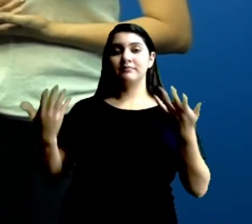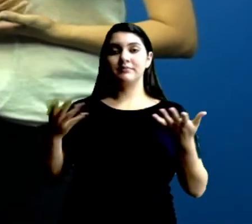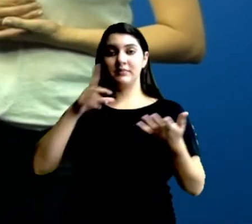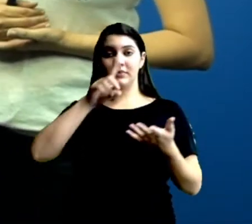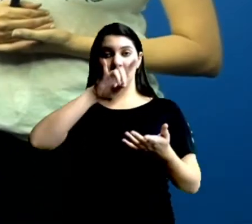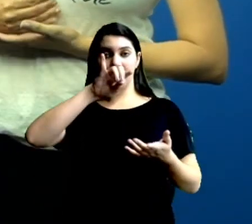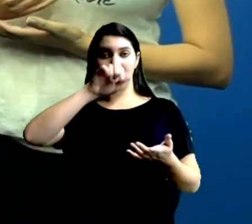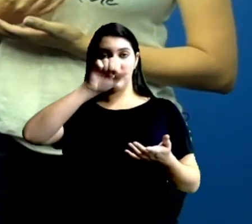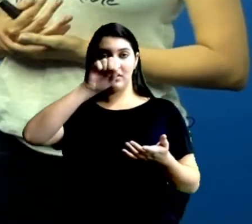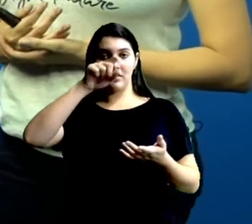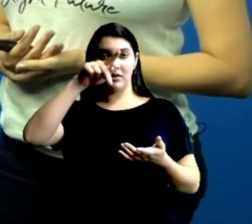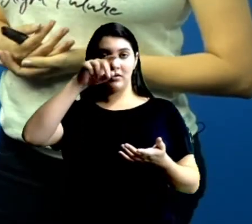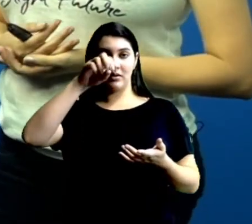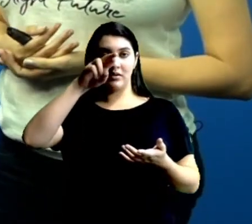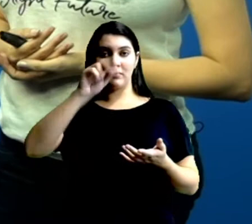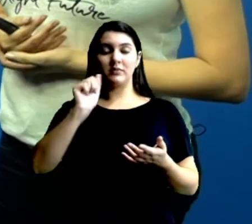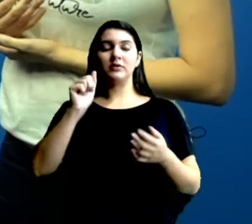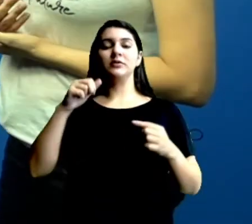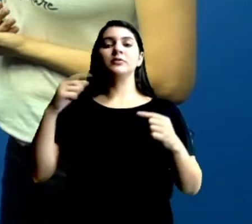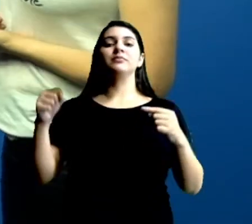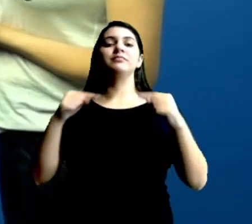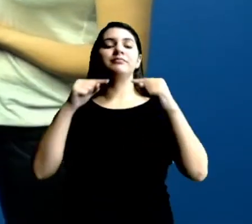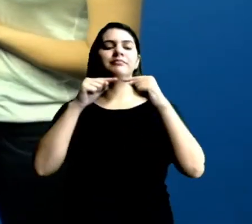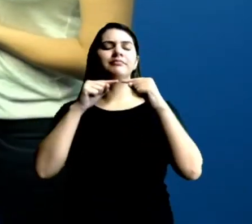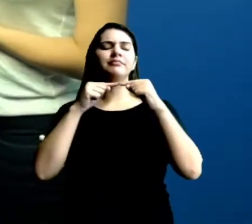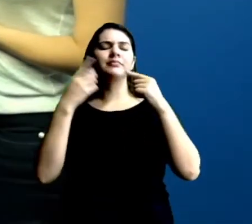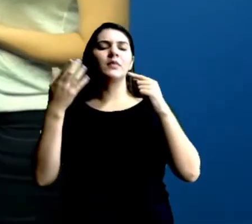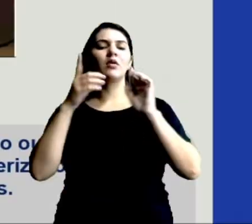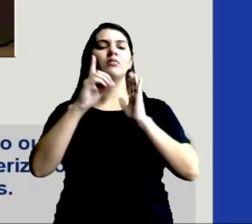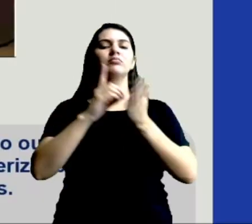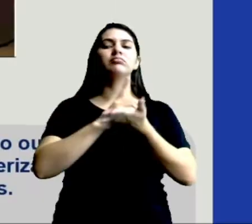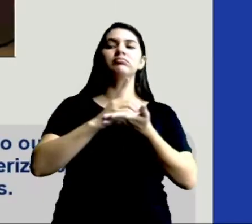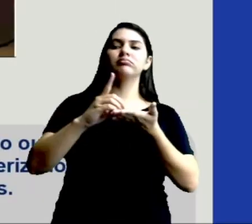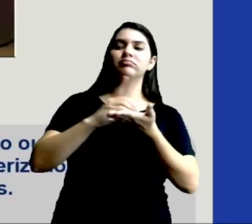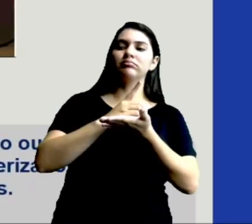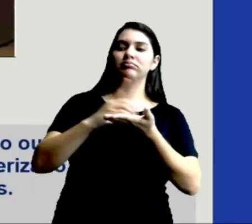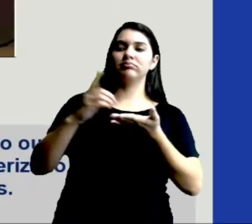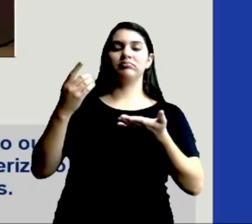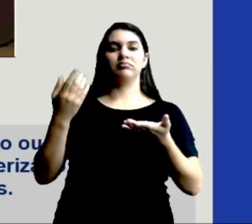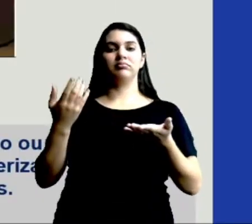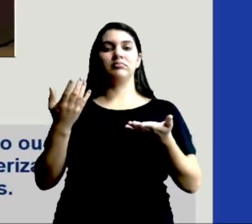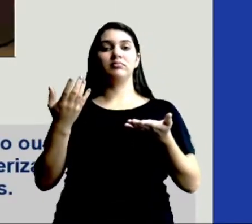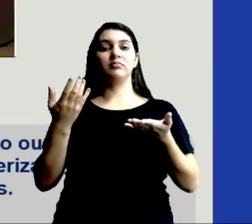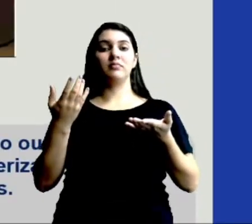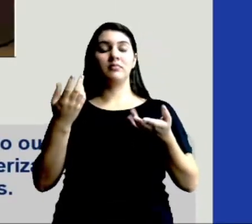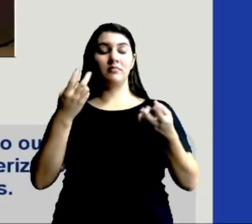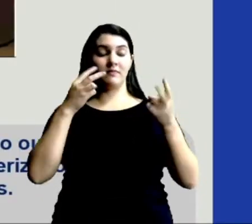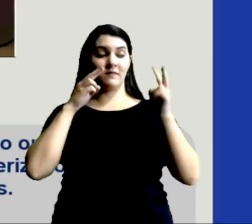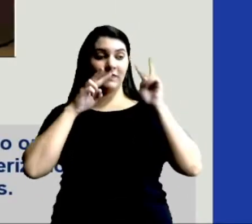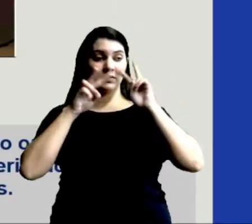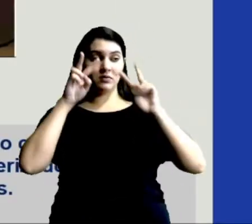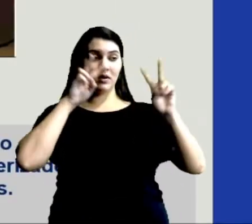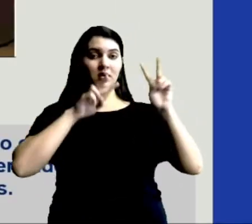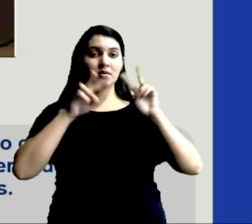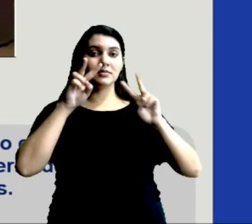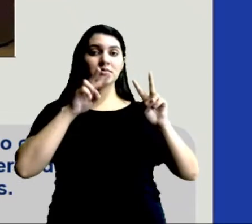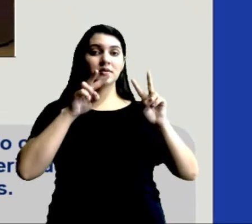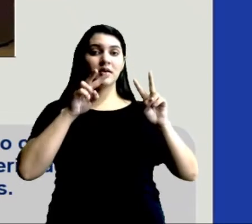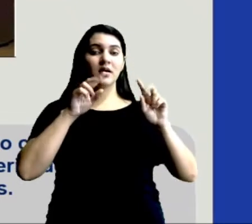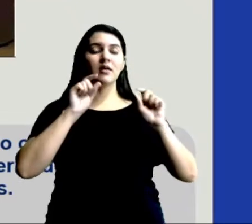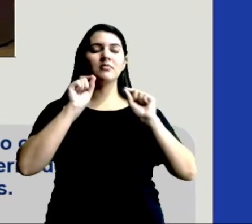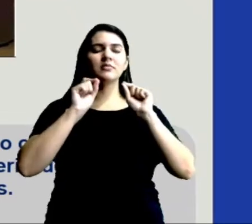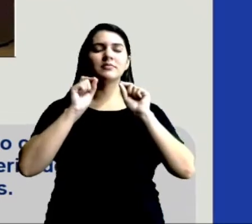bom? De acordo com o dicionário, a diáspora quer dizer que tem a ver com a dispersão, que refere-se